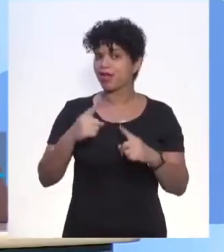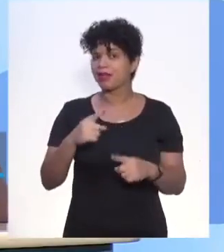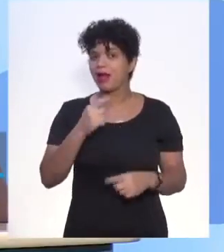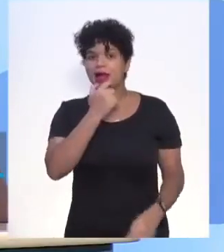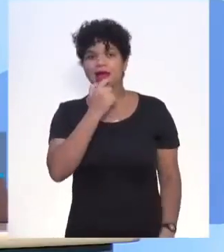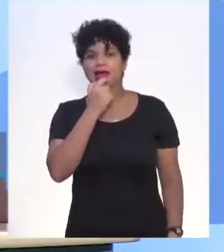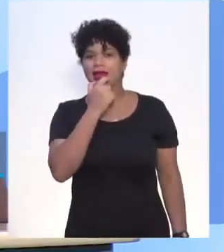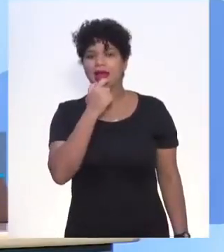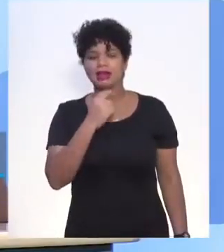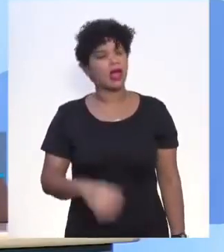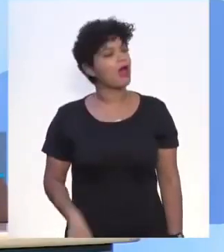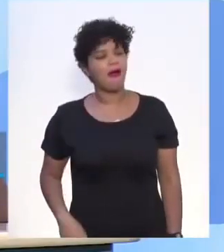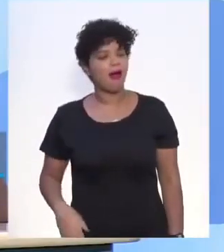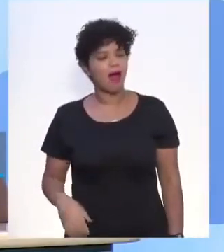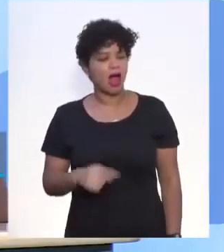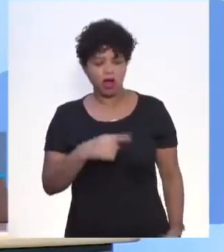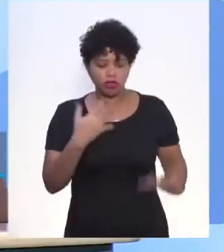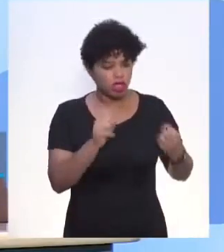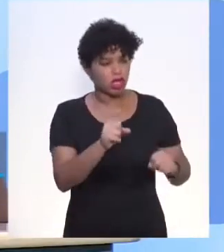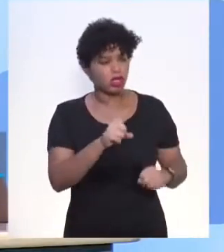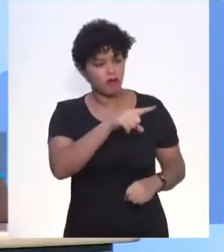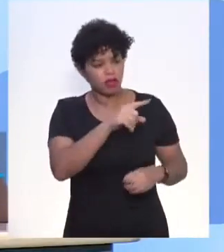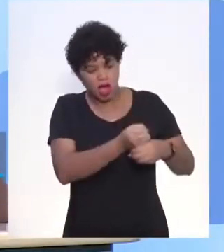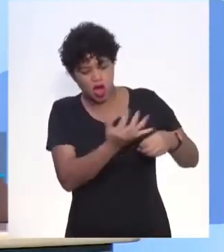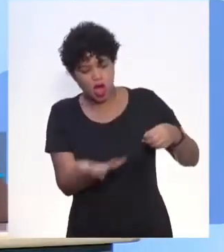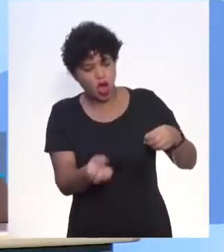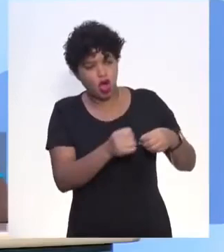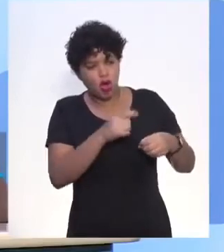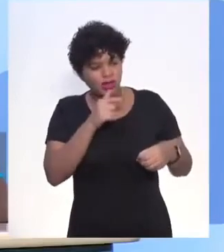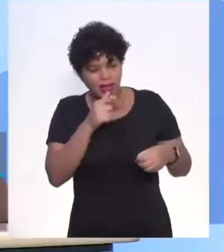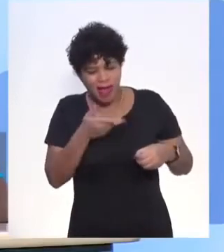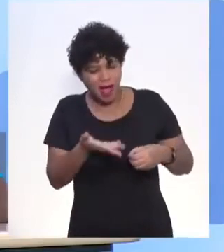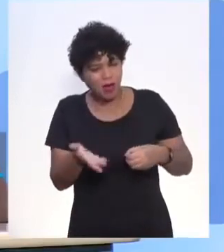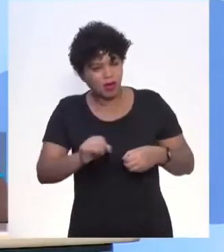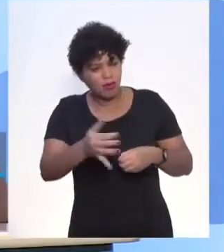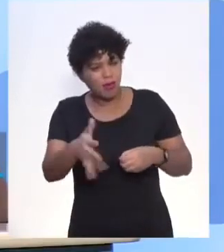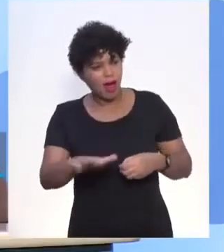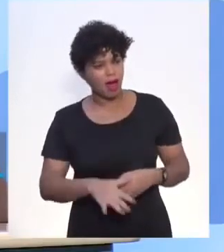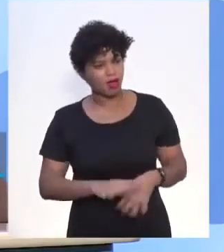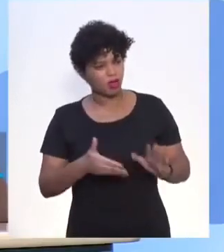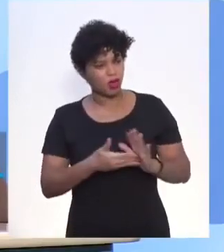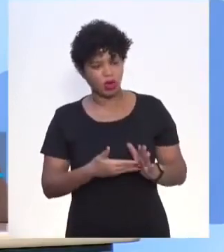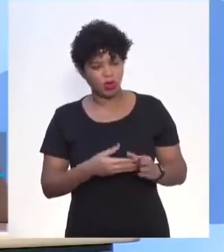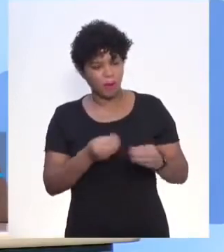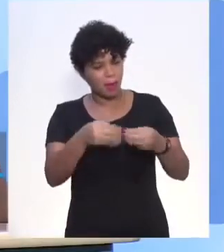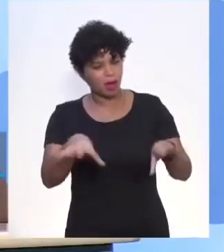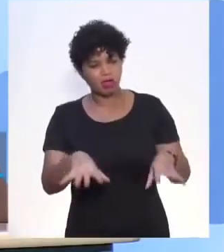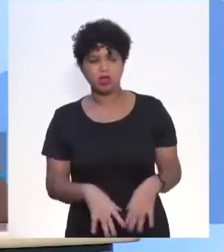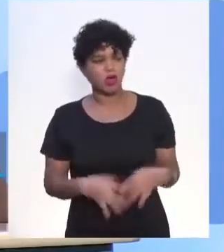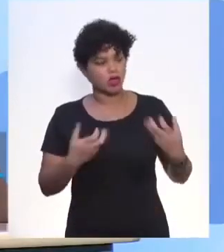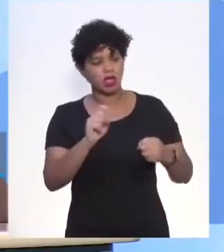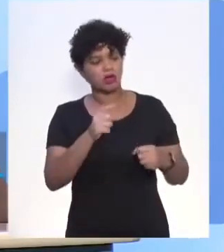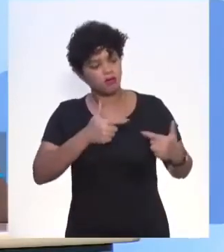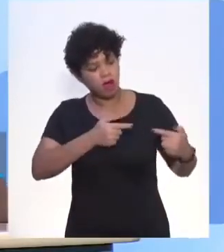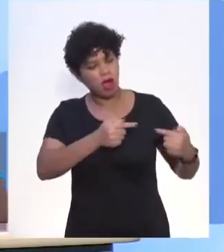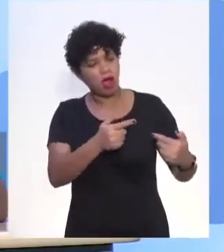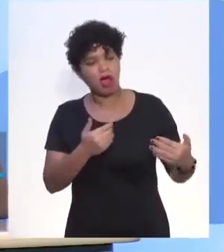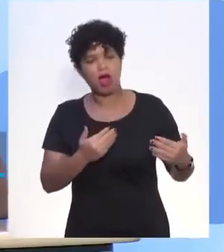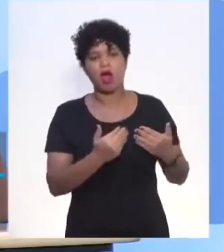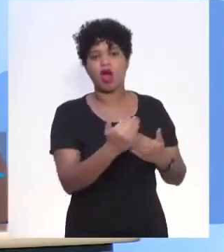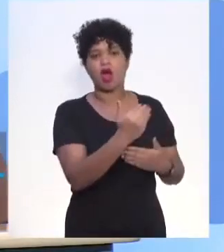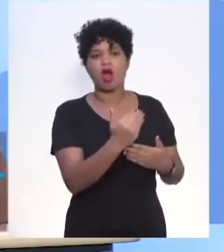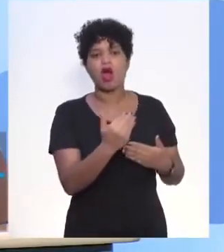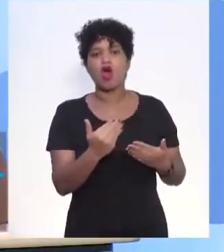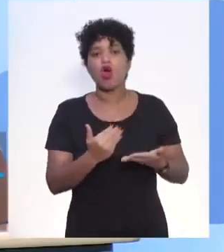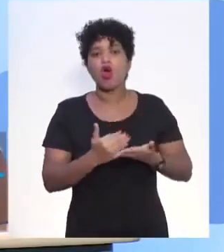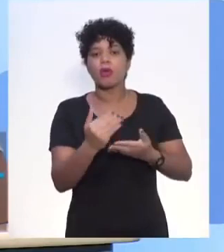Inglaterra entra em guerra com a China. Aí, por isso, guerra do ópio. Tá? Então, aí, só para finalizar, vou colocar duas